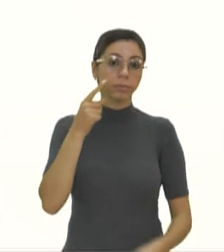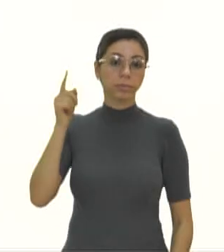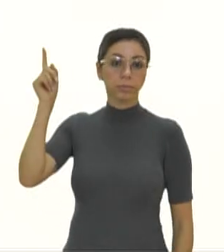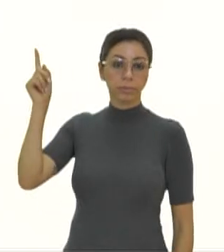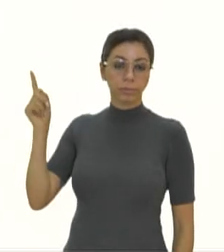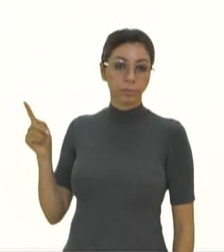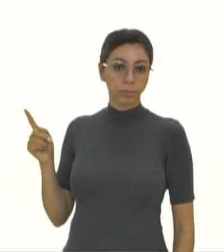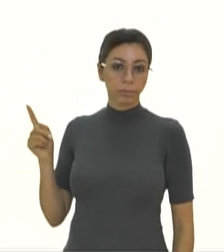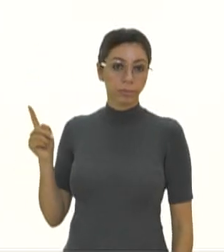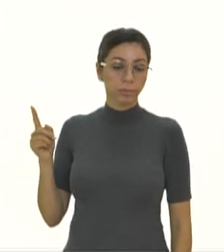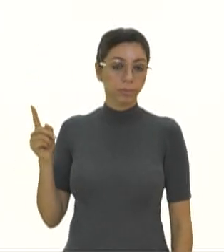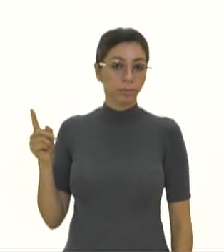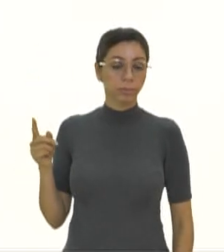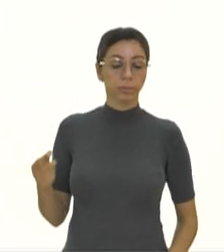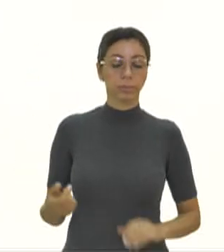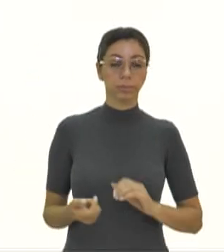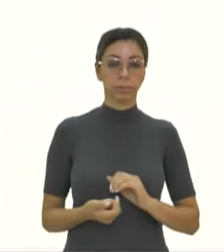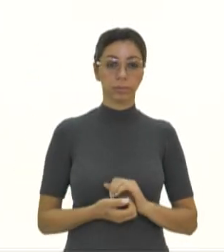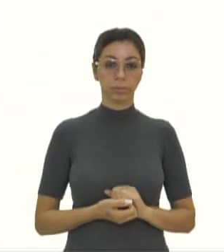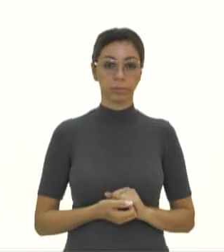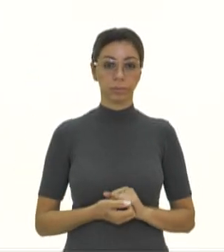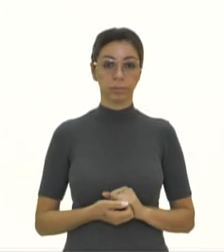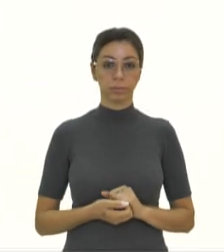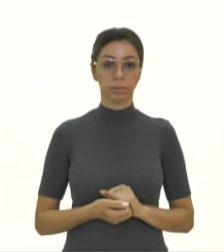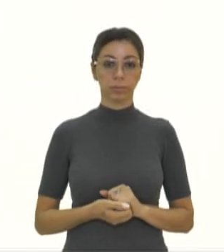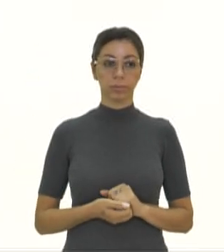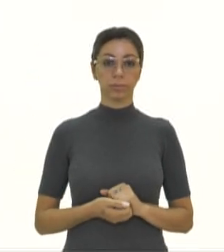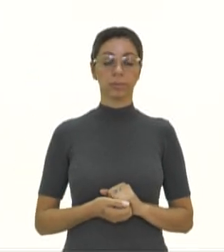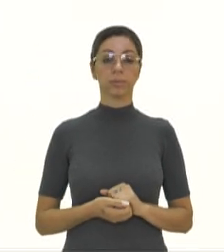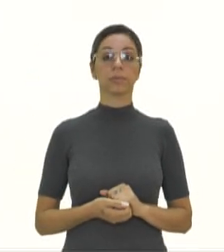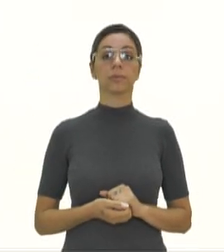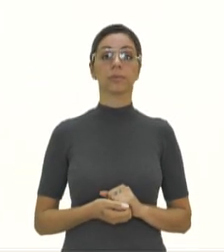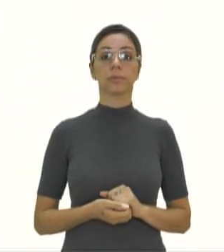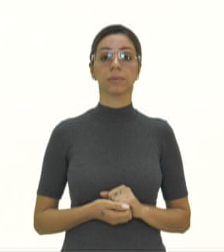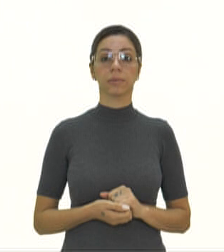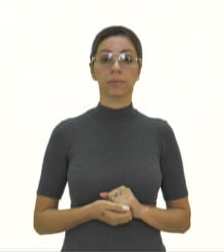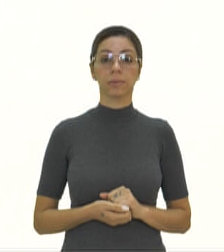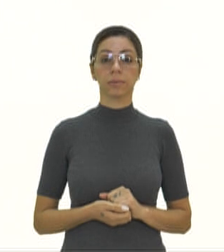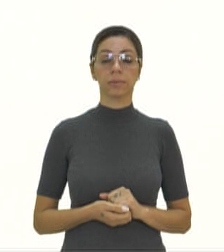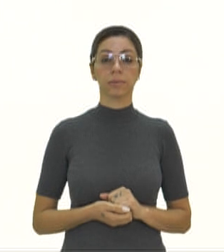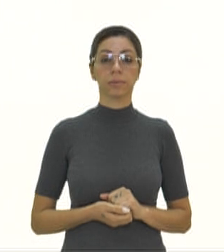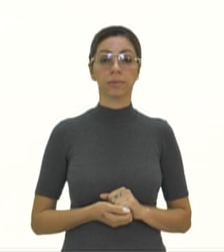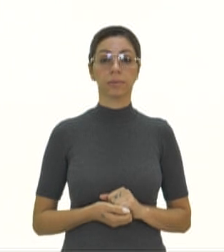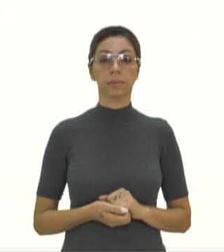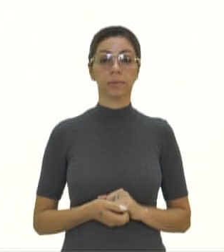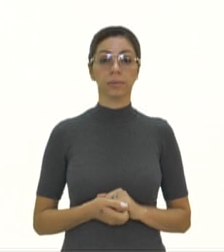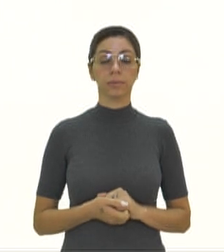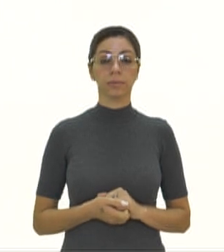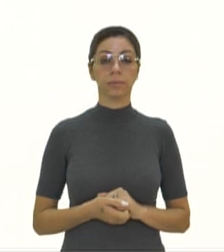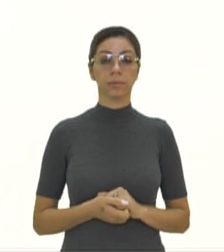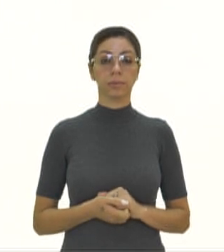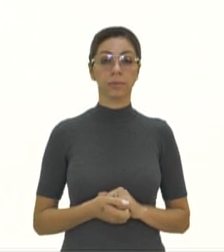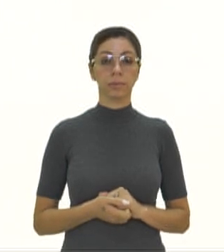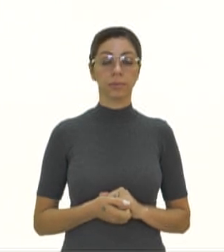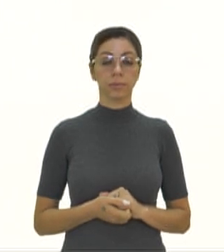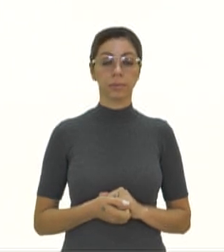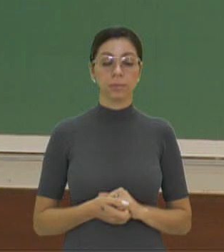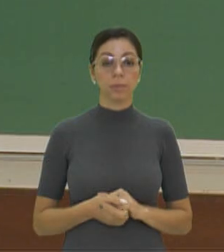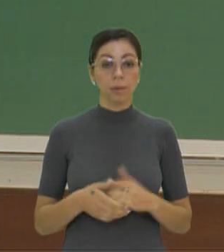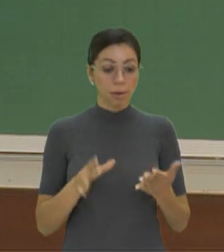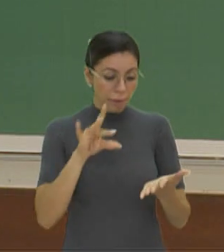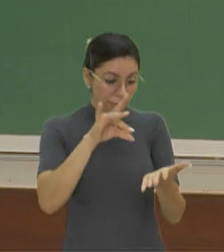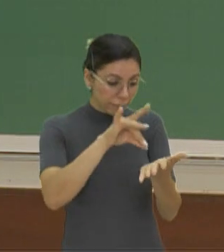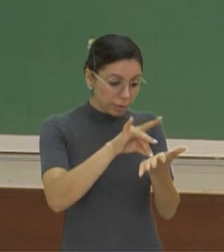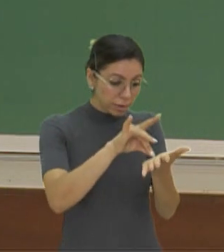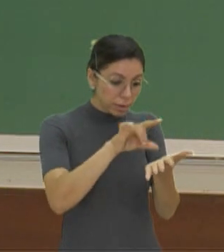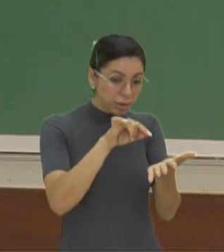voyage of discovery consists not in seeking new landscapes, but in having new eyes. A verdadeira